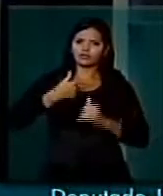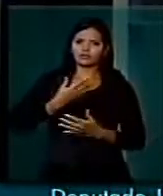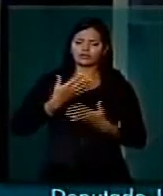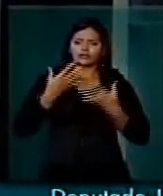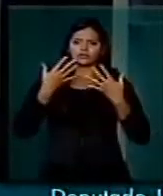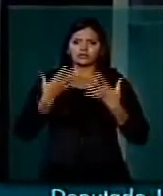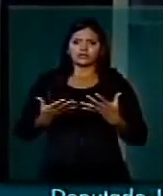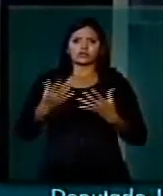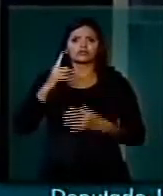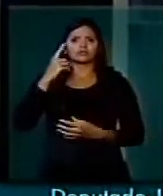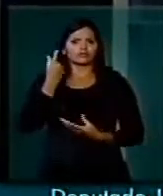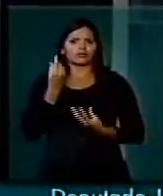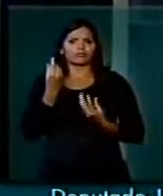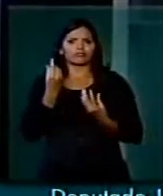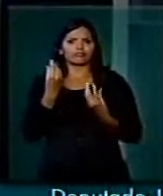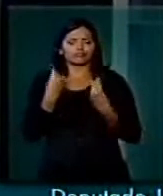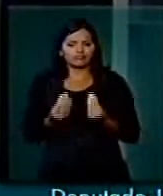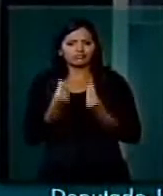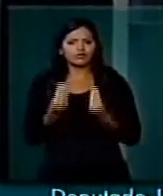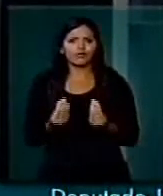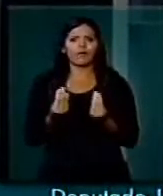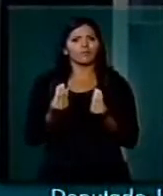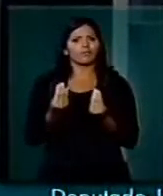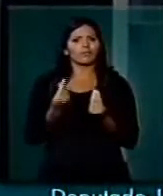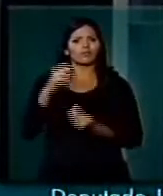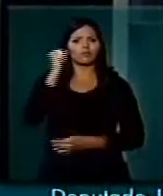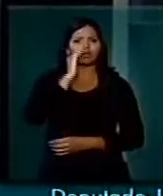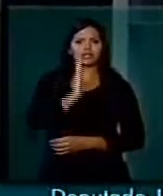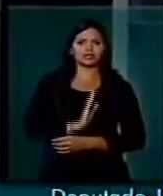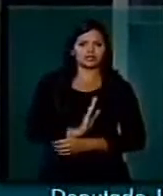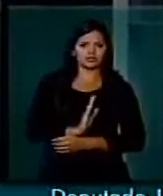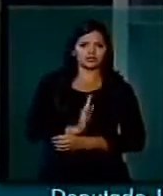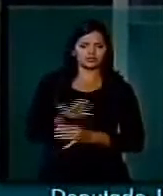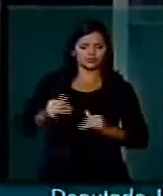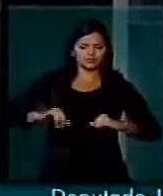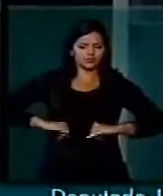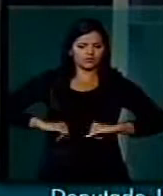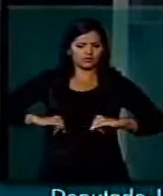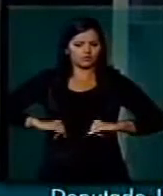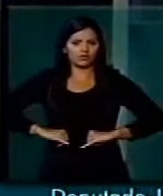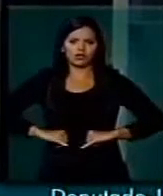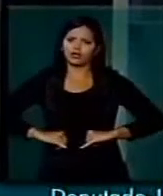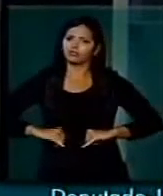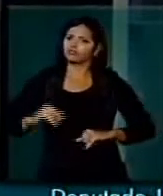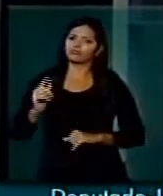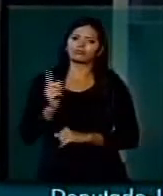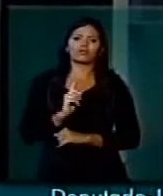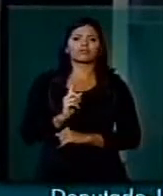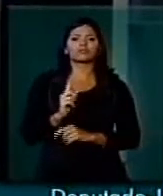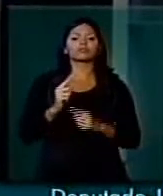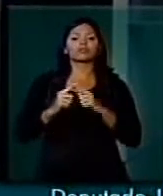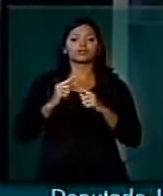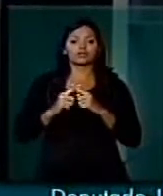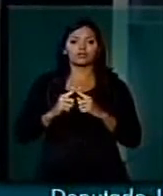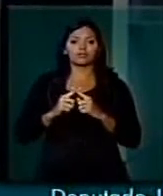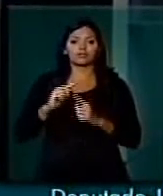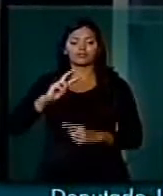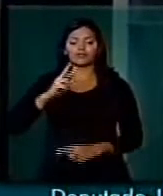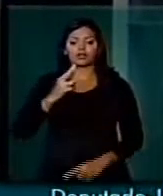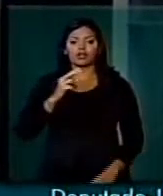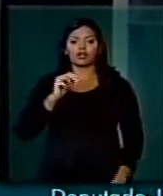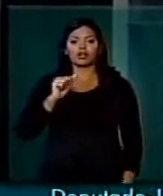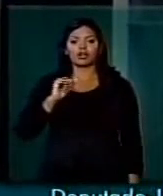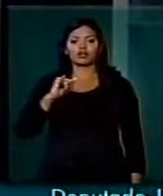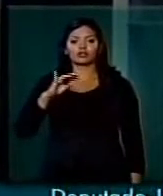estarrecedoras. E o Brasil não está chorando. Não está chorando exatamente porque o Haiti não